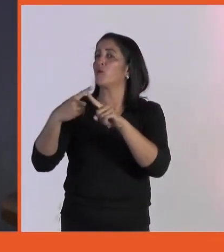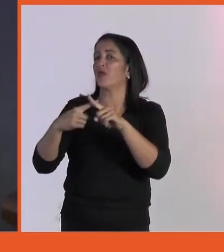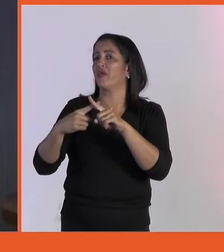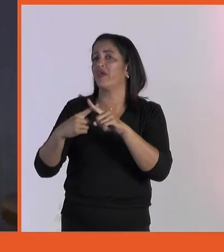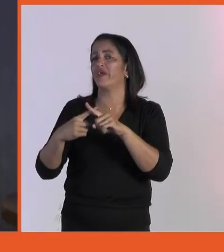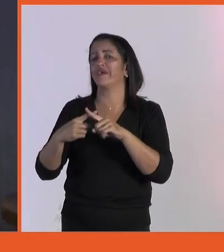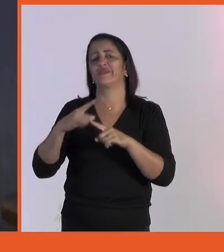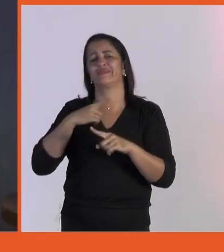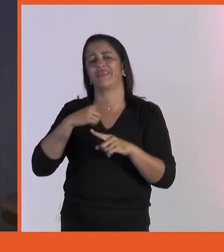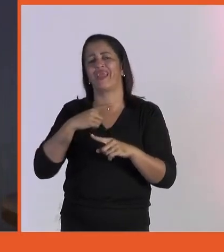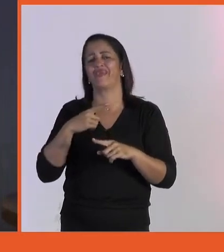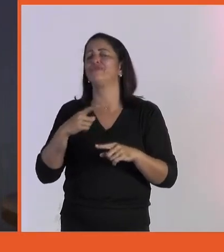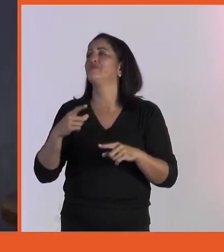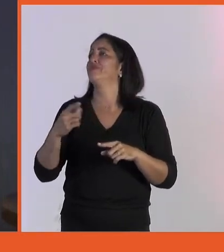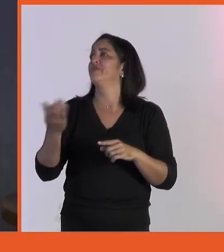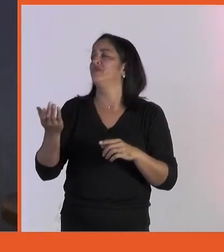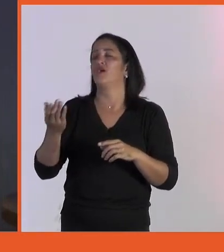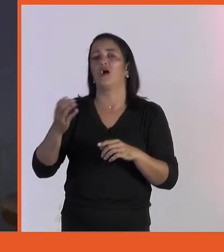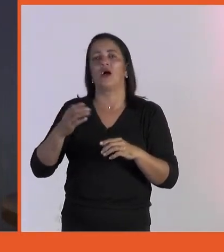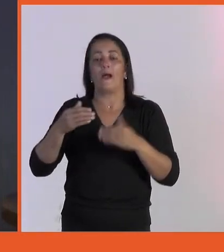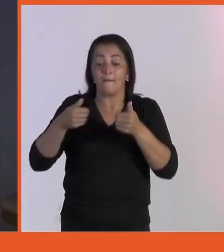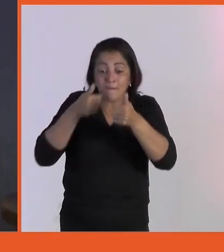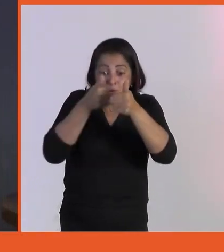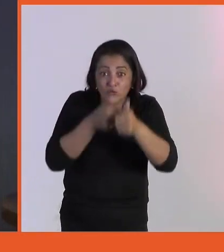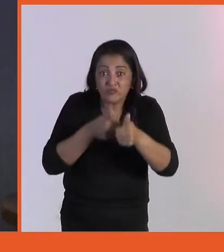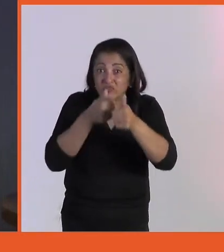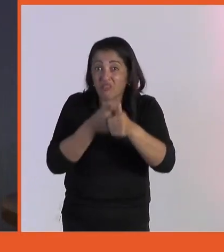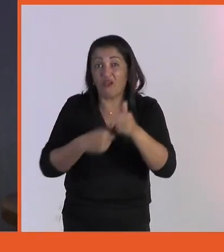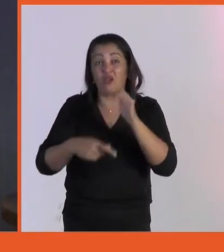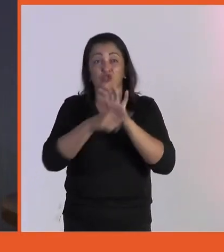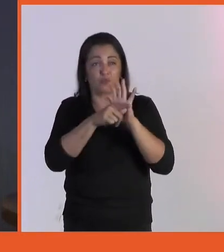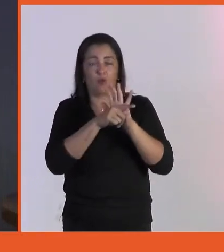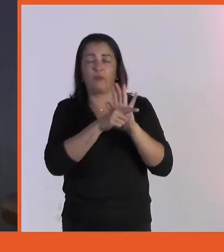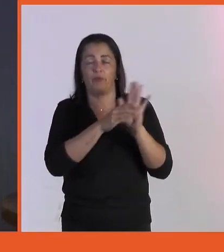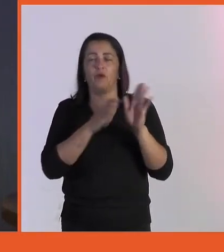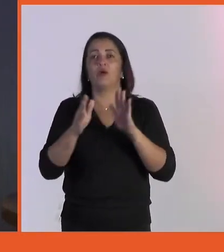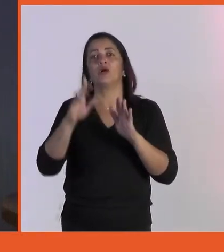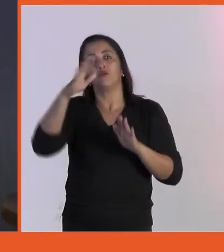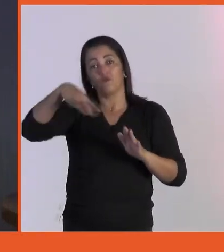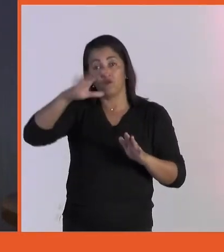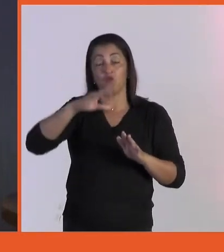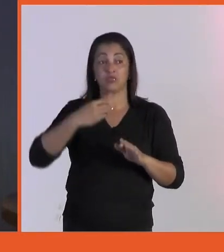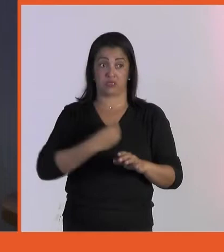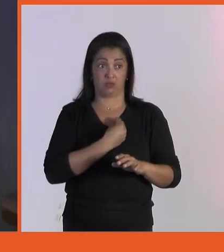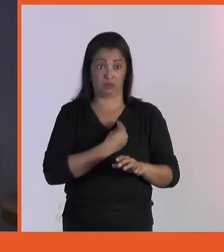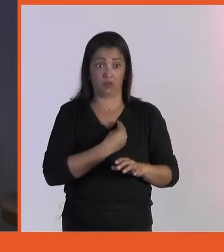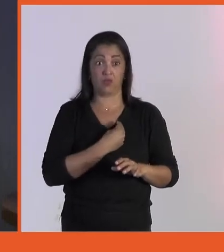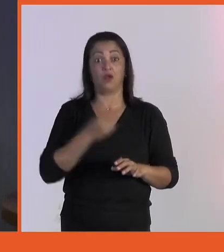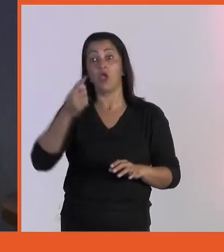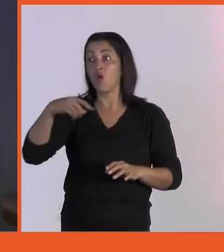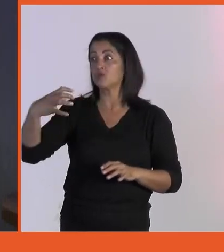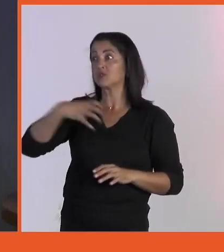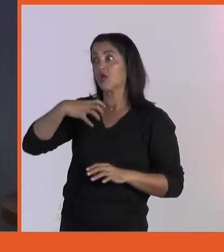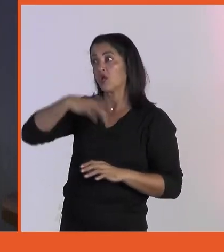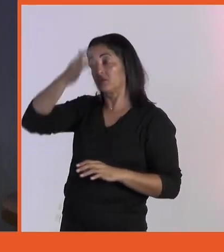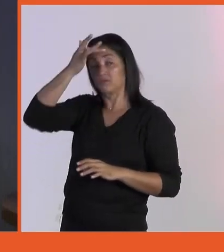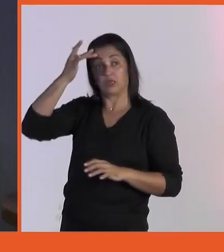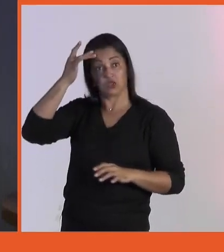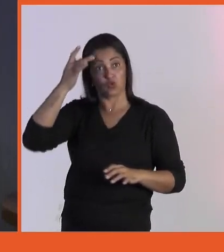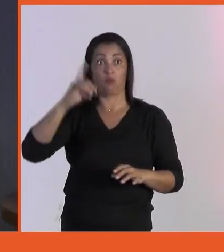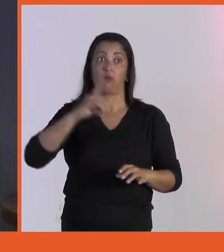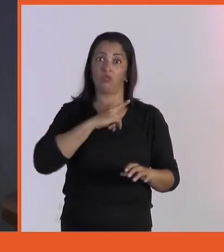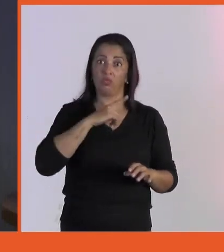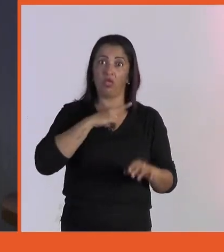tem essa proximidade, assim, isso eu sinto. Eu queria saber de vocês, aliás, vocês sentem que as pessoas se